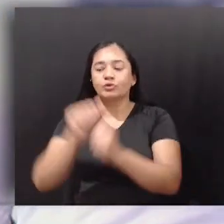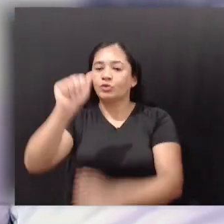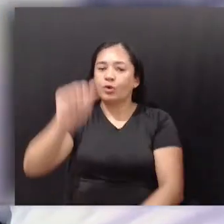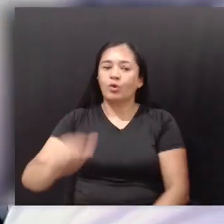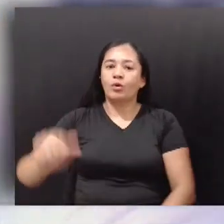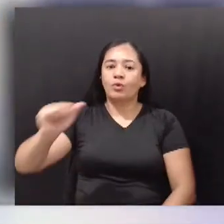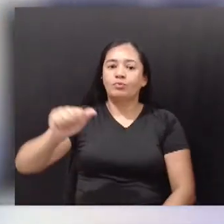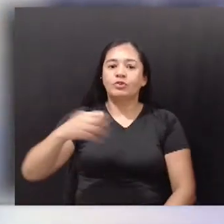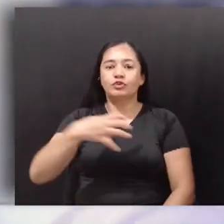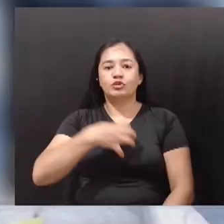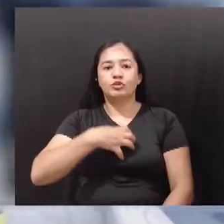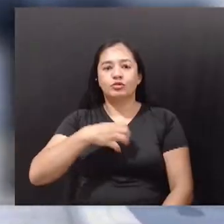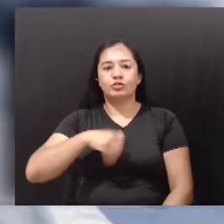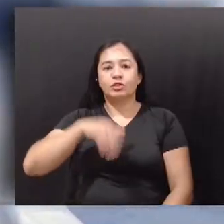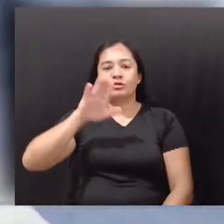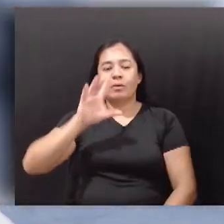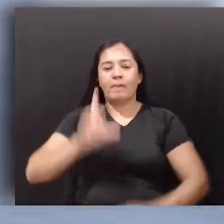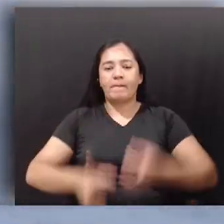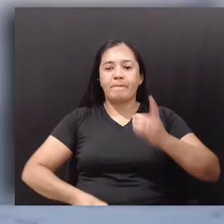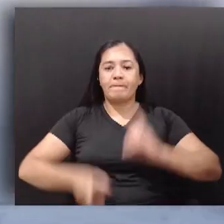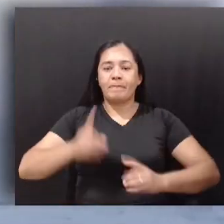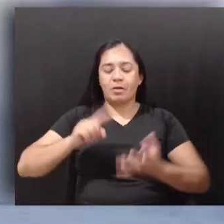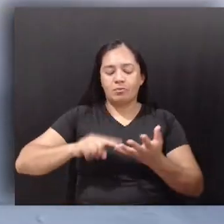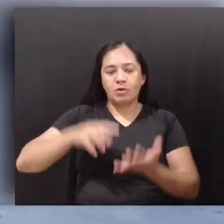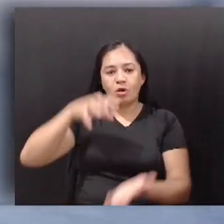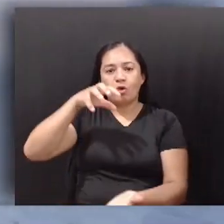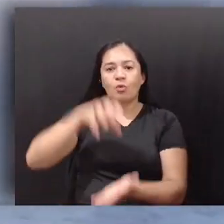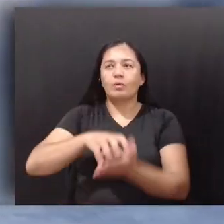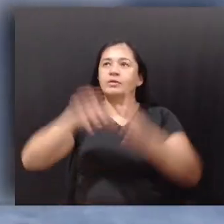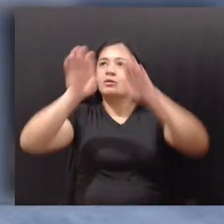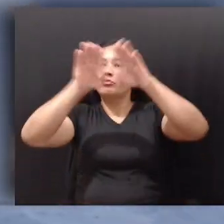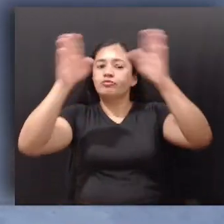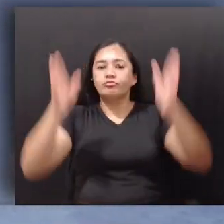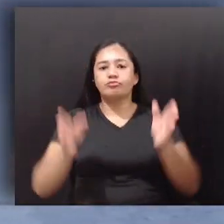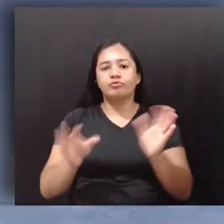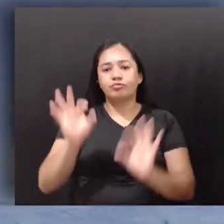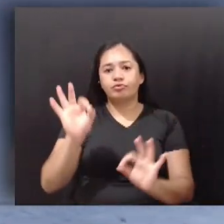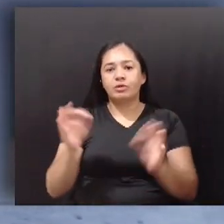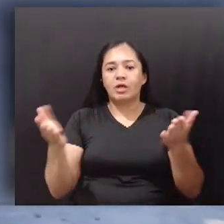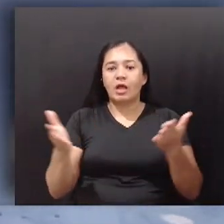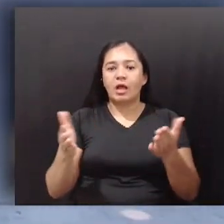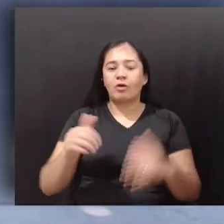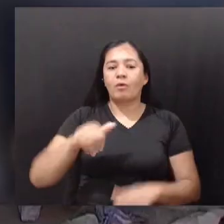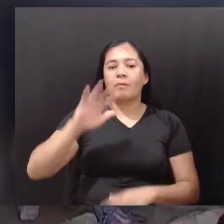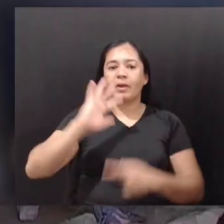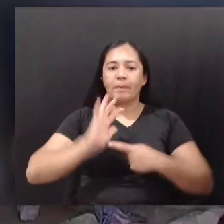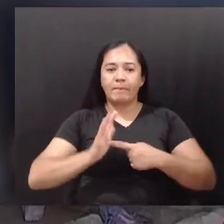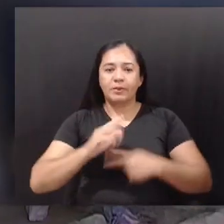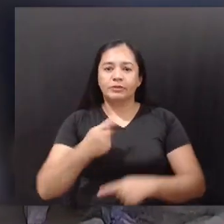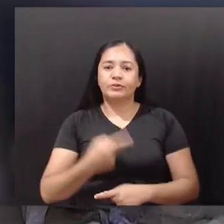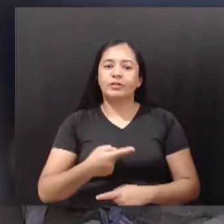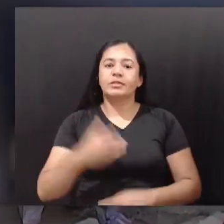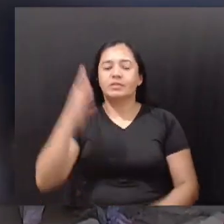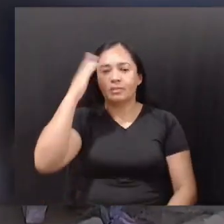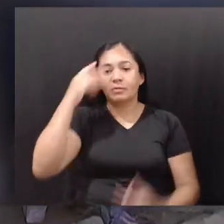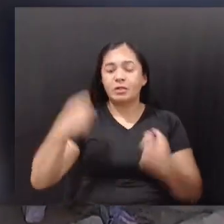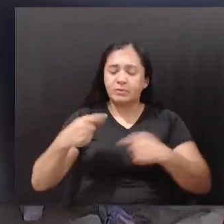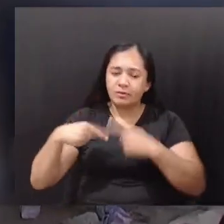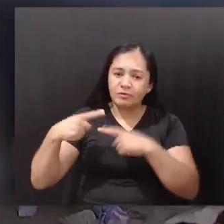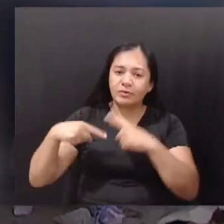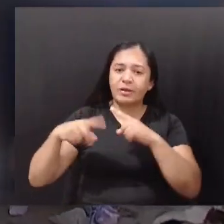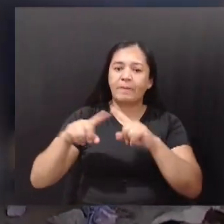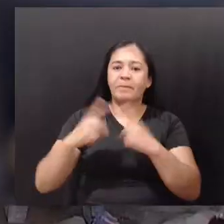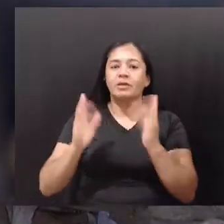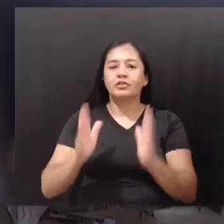mais digna, com uma sede, um lugar coberto, agora com um pouco de maquinário. A gente sabe que tem muito para evoluir, mas é um grande